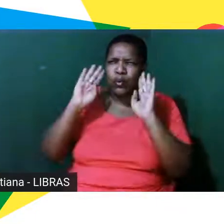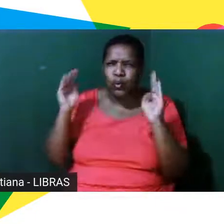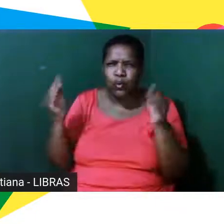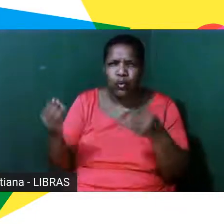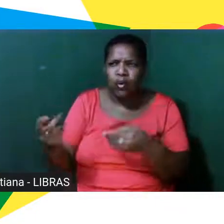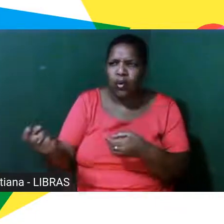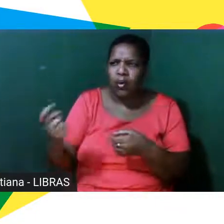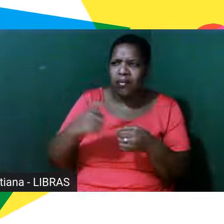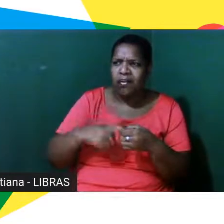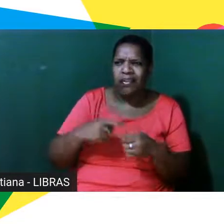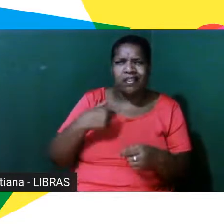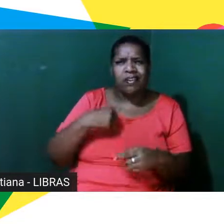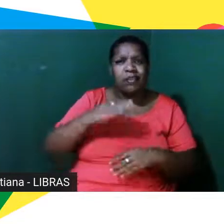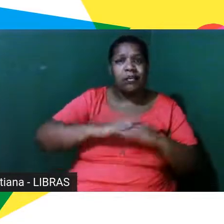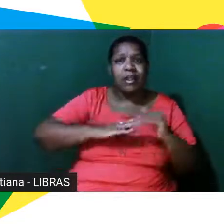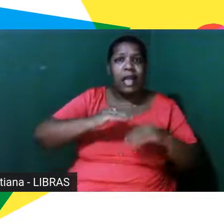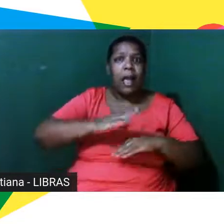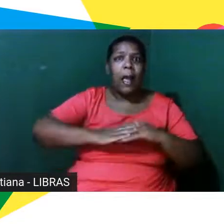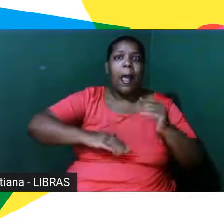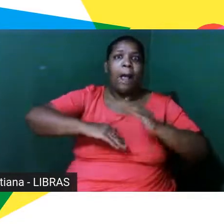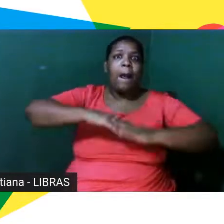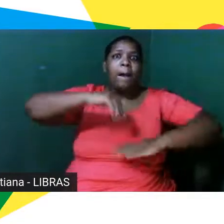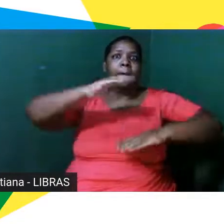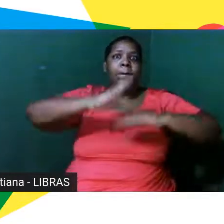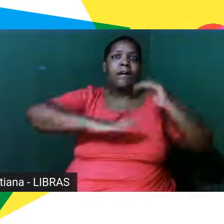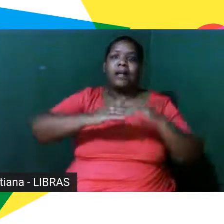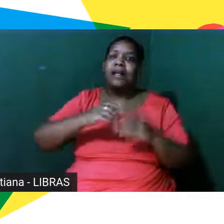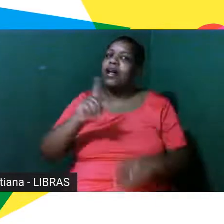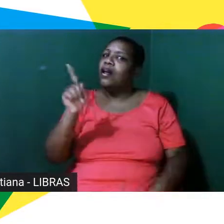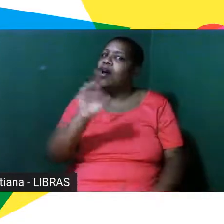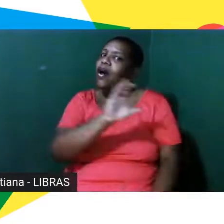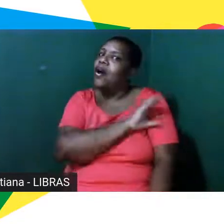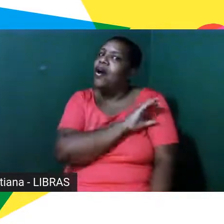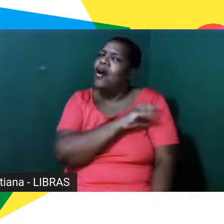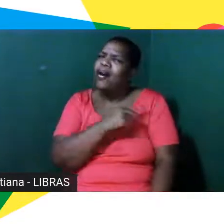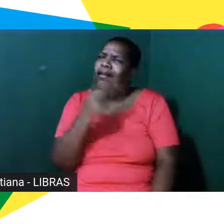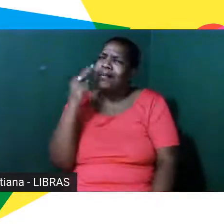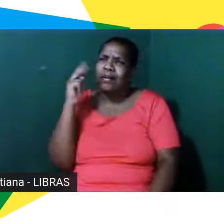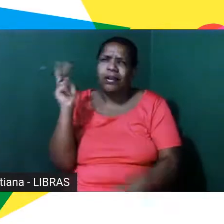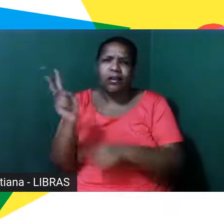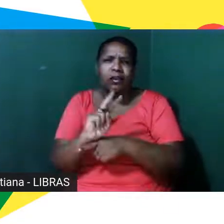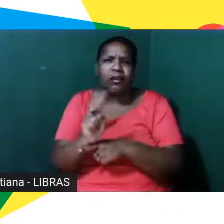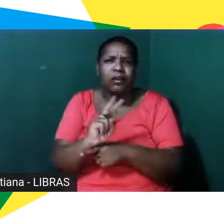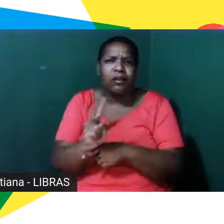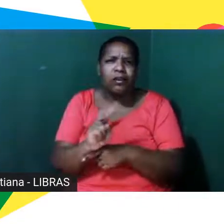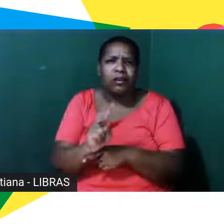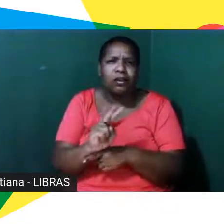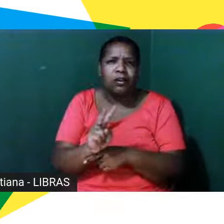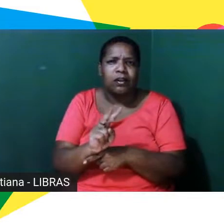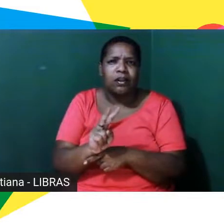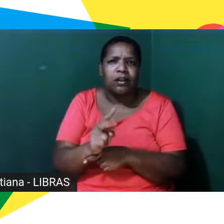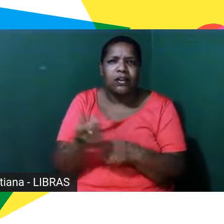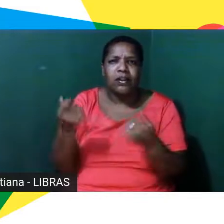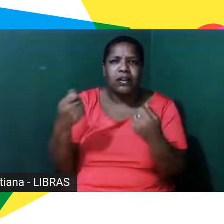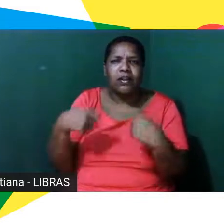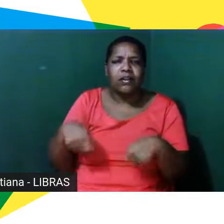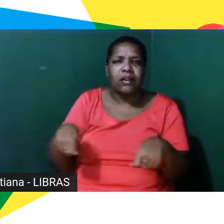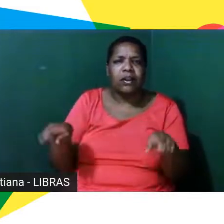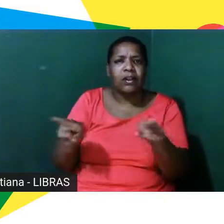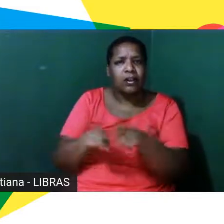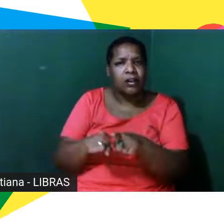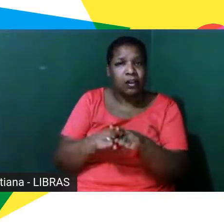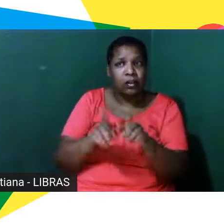porque eu tava fazendo demais e meu coordenador meu supervisor falou não precisa disso tudo